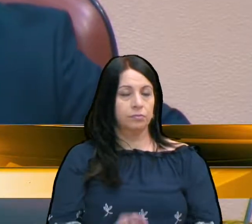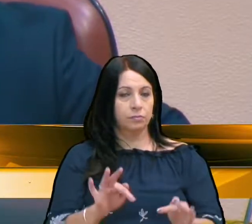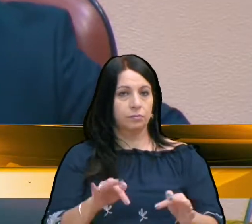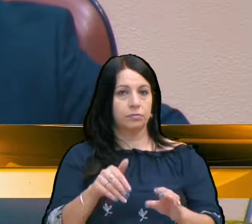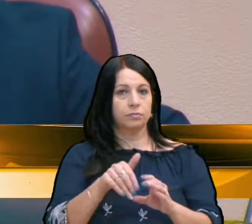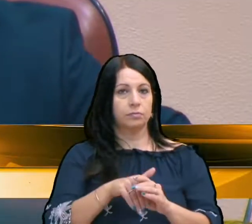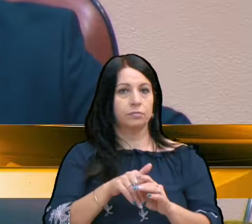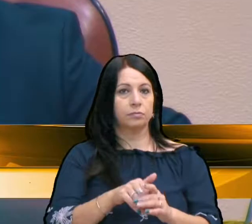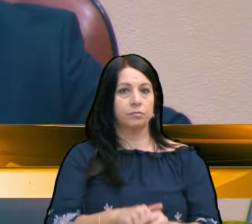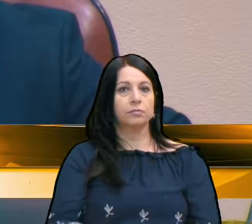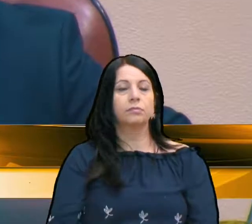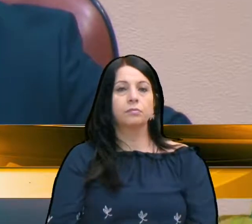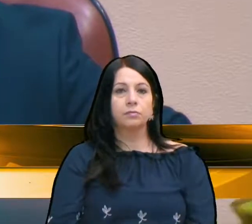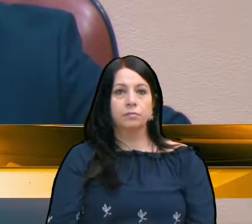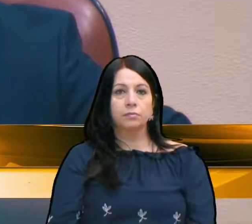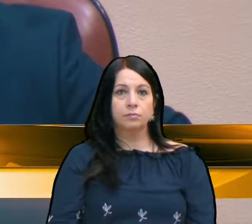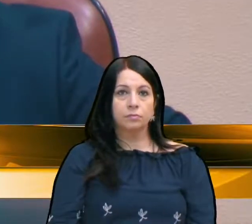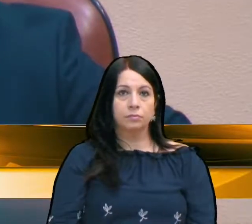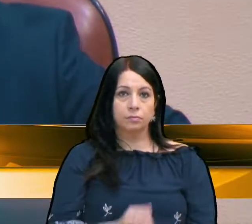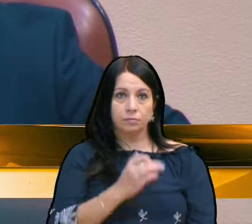Encerrada a votação.